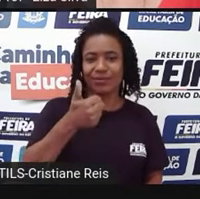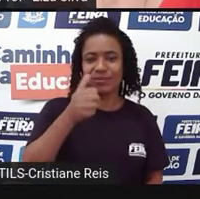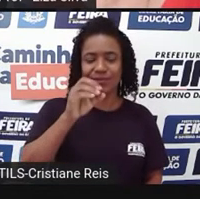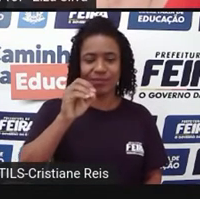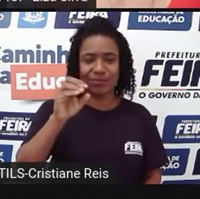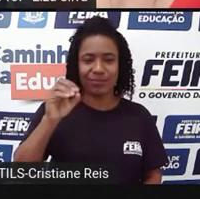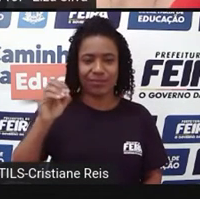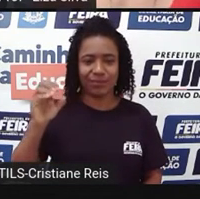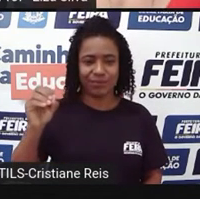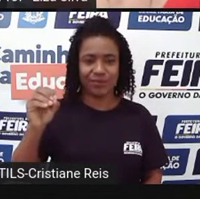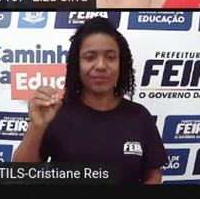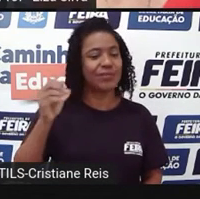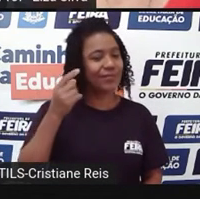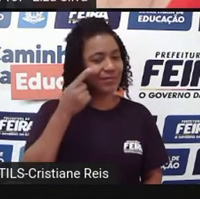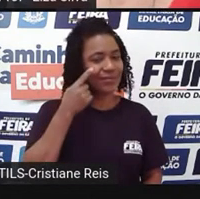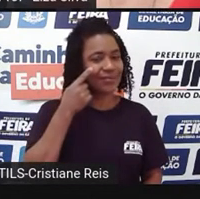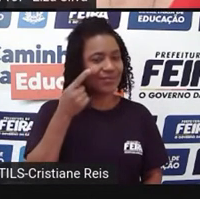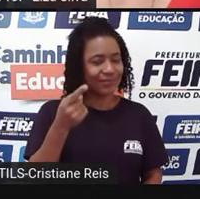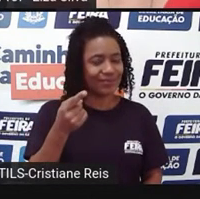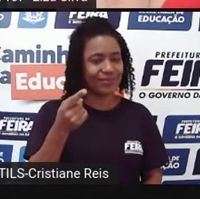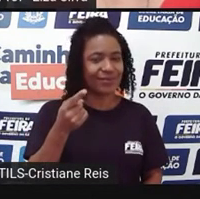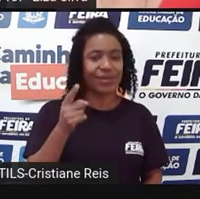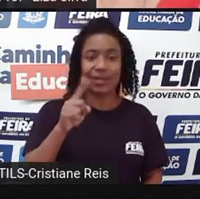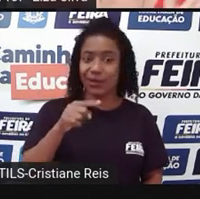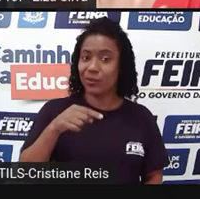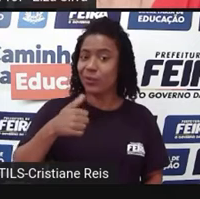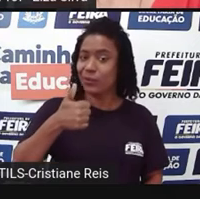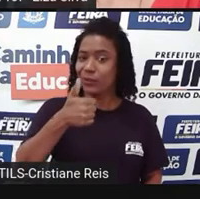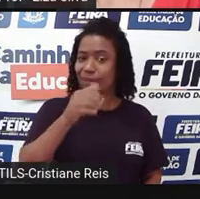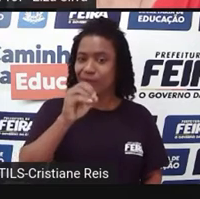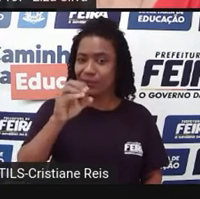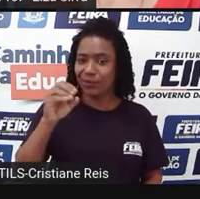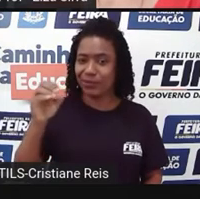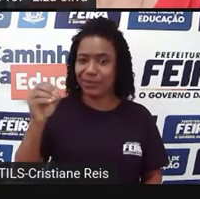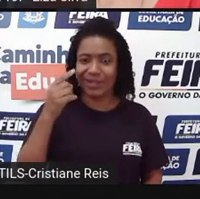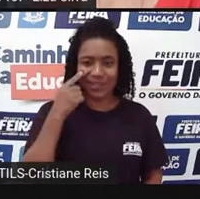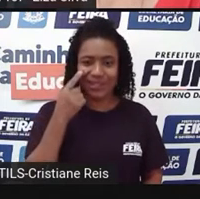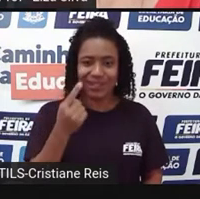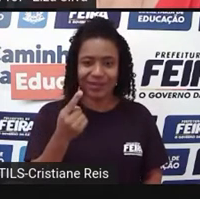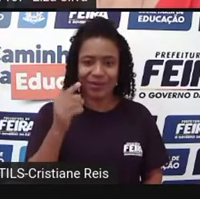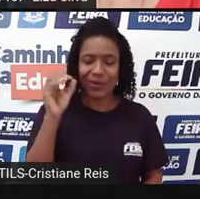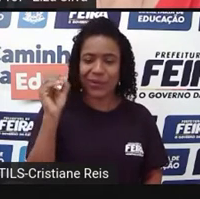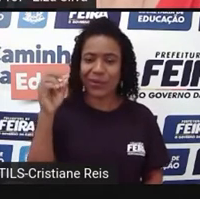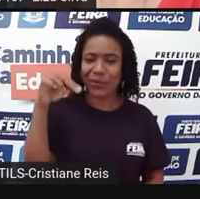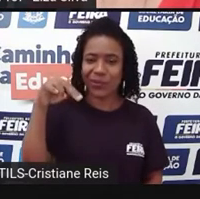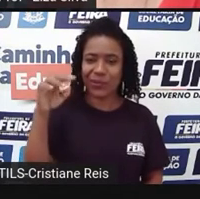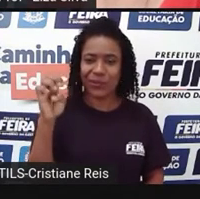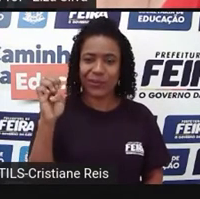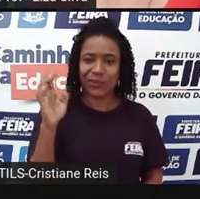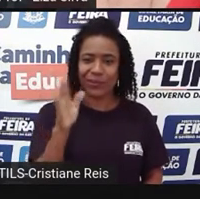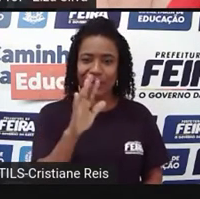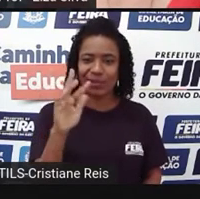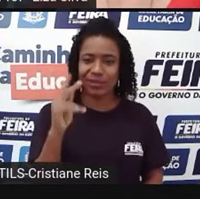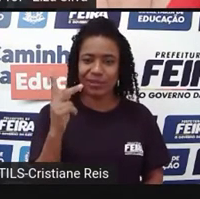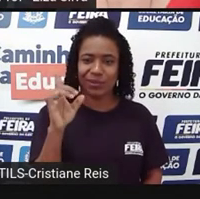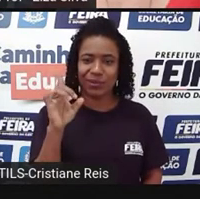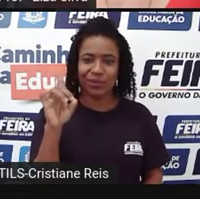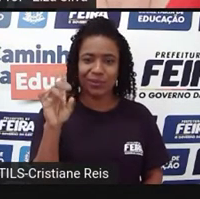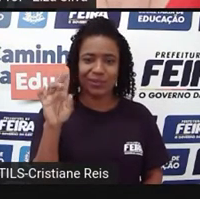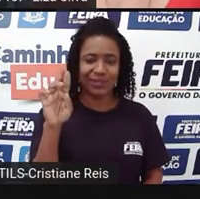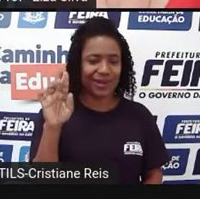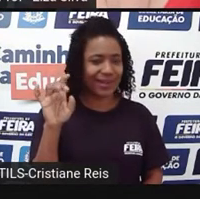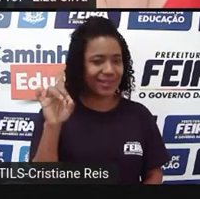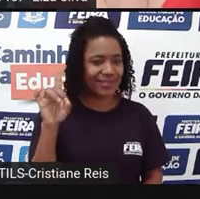ar já sabemos que sem número cardinal é o an Android não é isso hora número